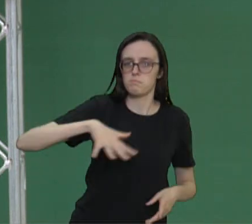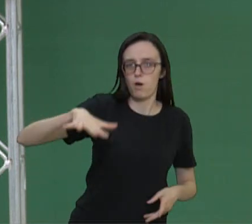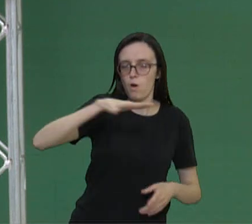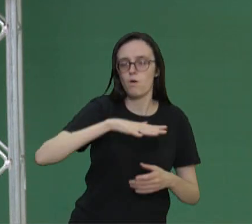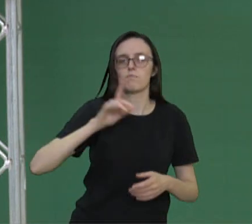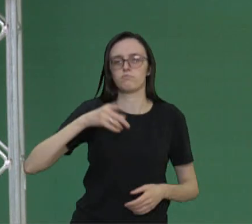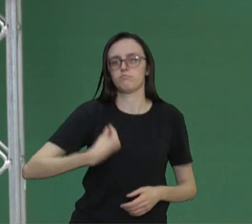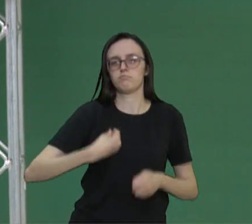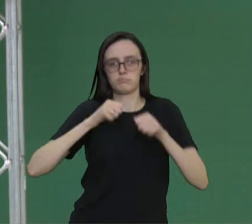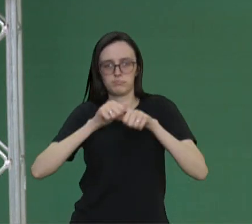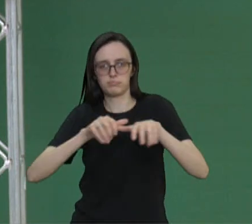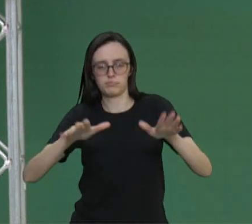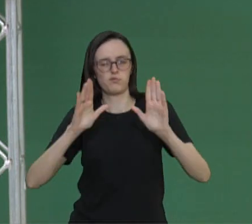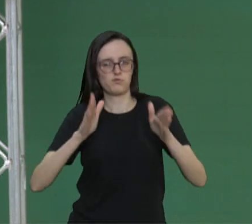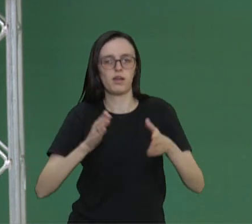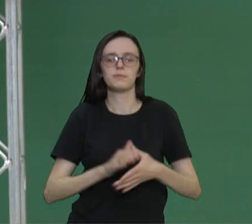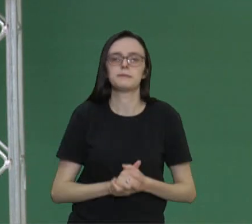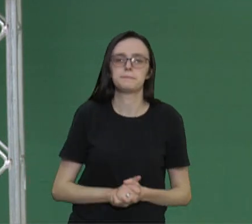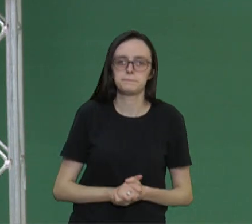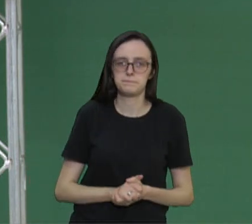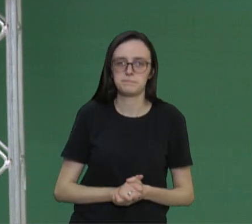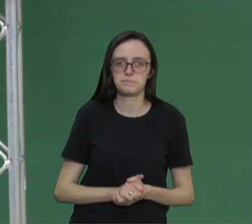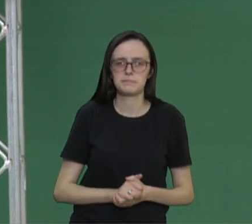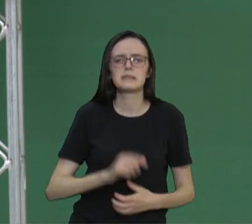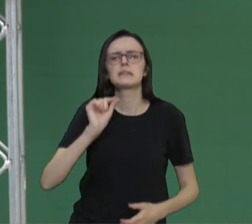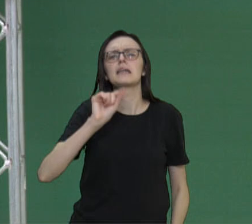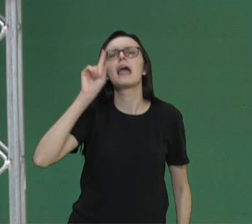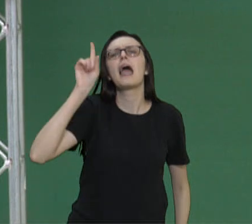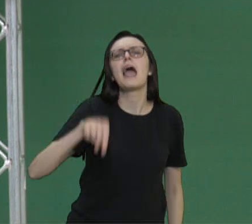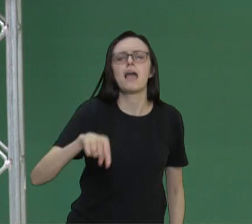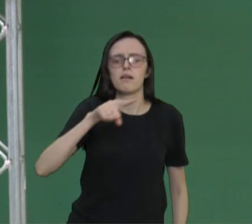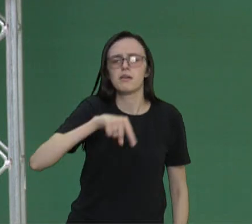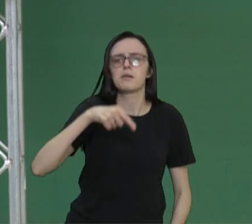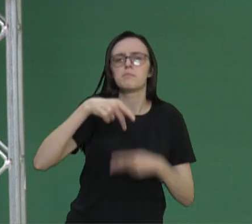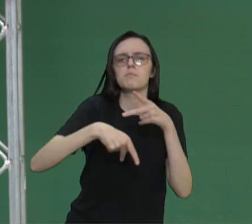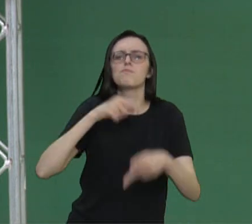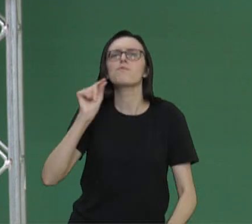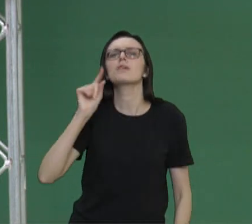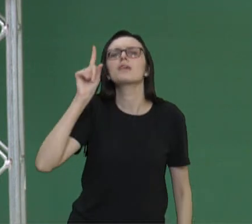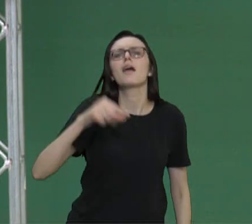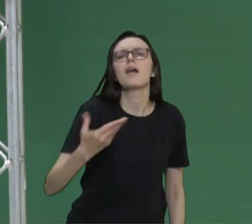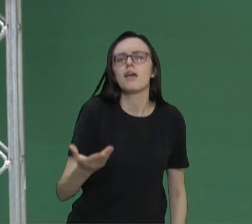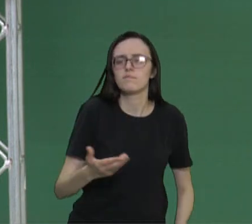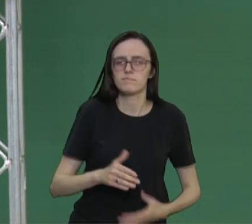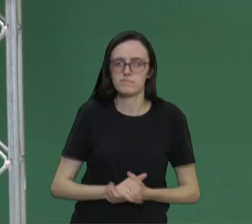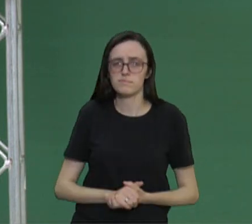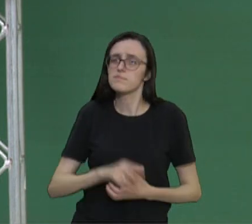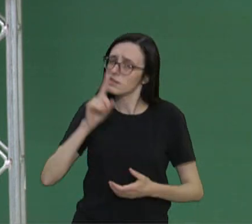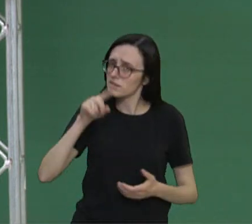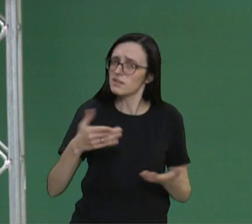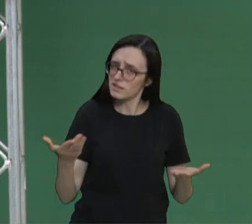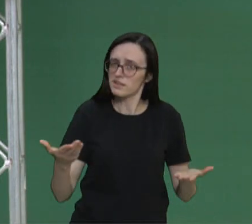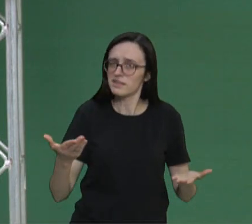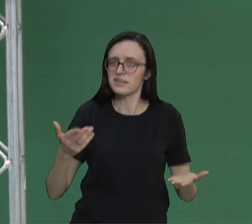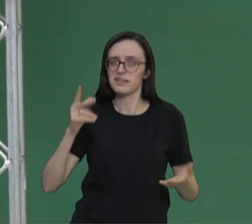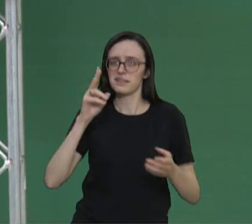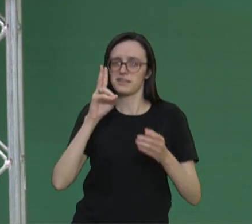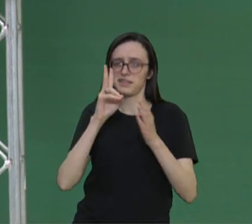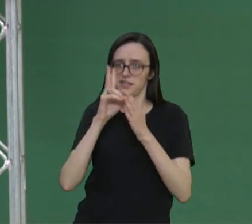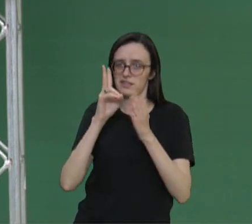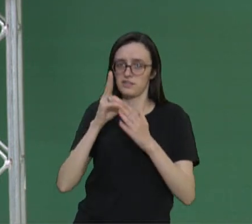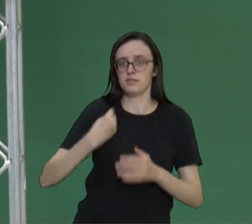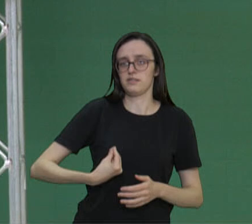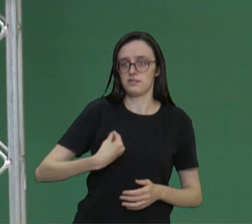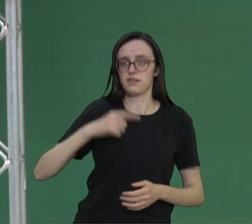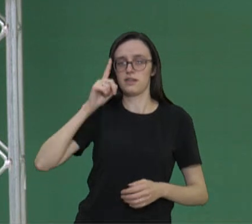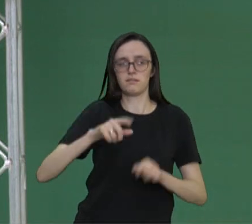um povoamento, na verdade, né? E quem era esse povoamento? Quem compunha esse povoamento? Eram os índios, né? Que